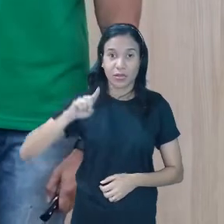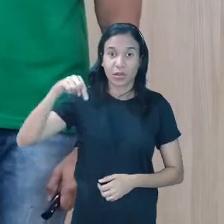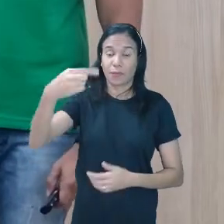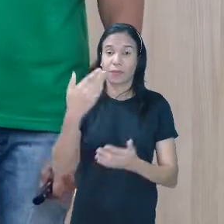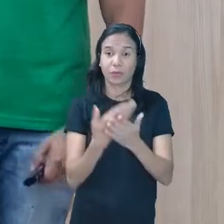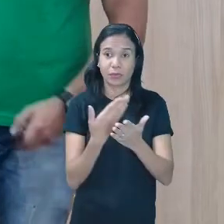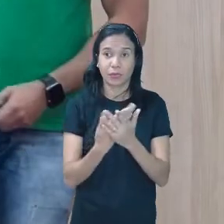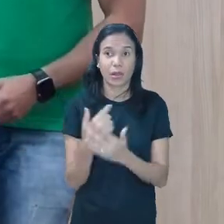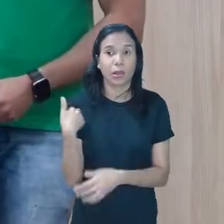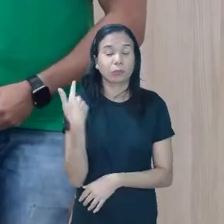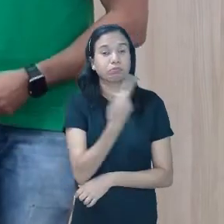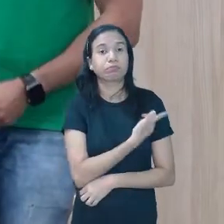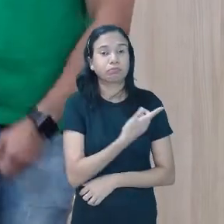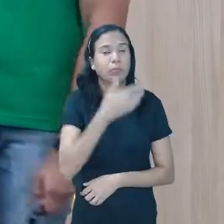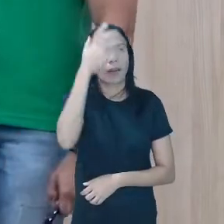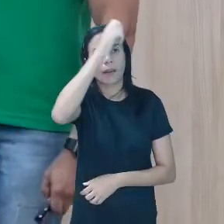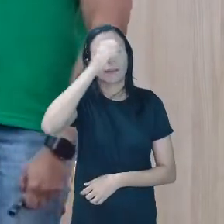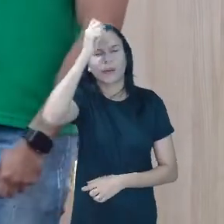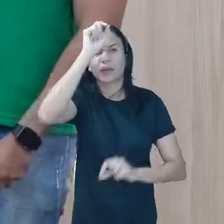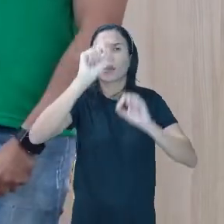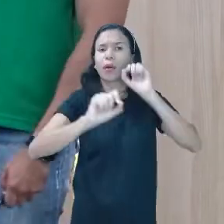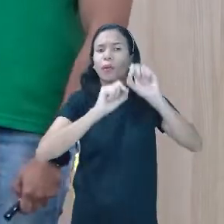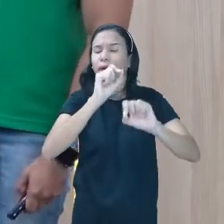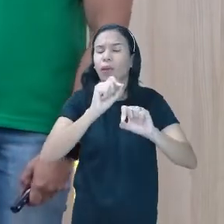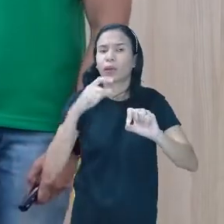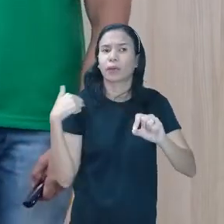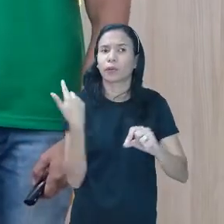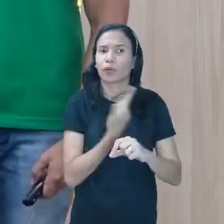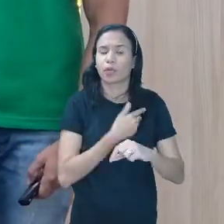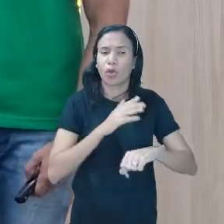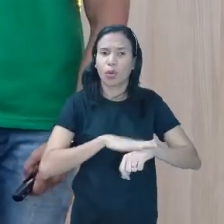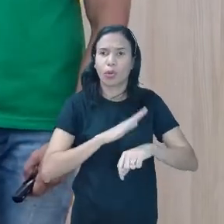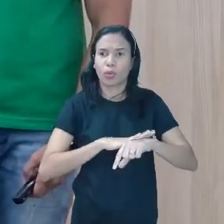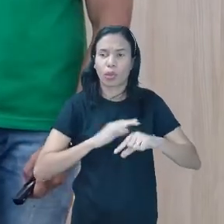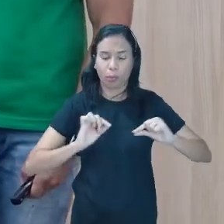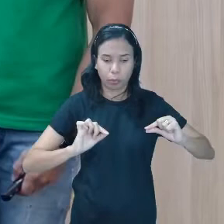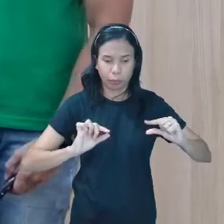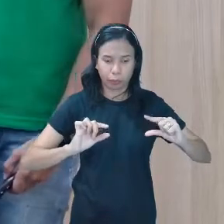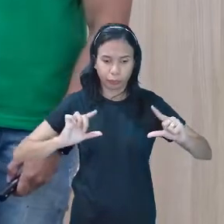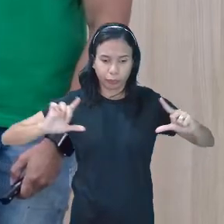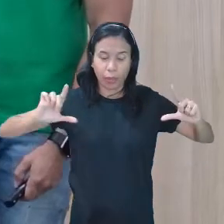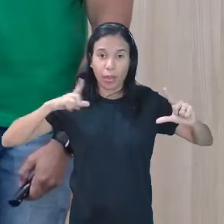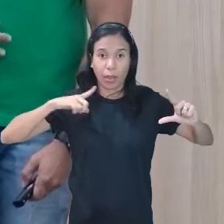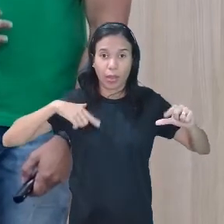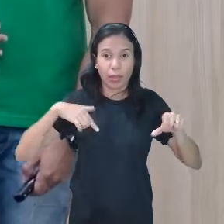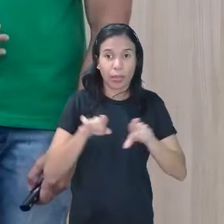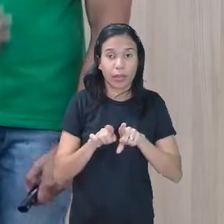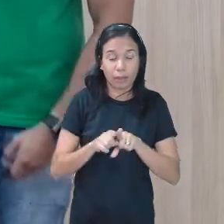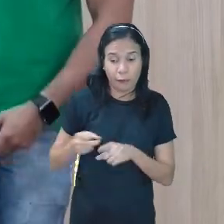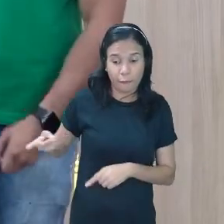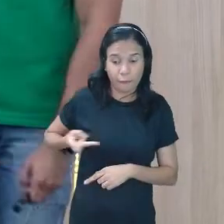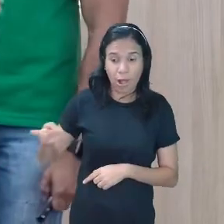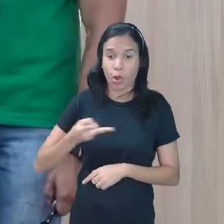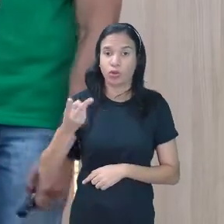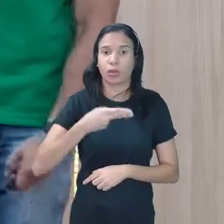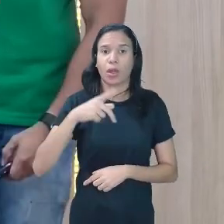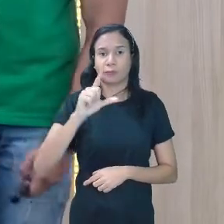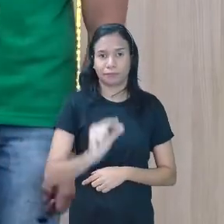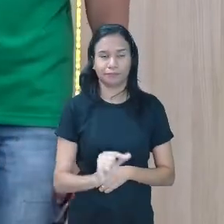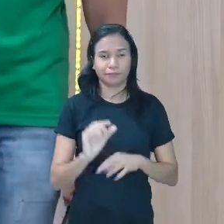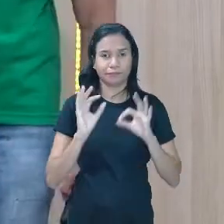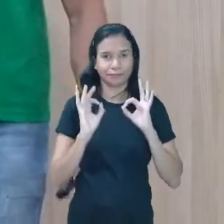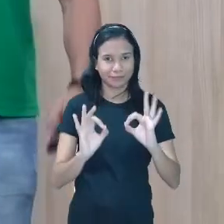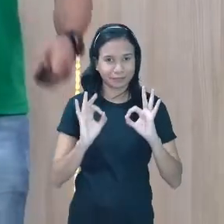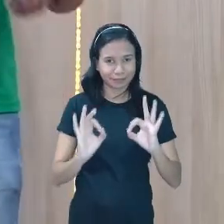aula a gente vai ver essa ideia de quando a gente aumenta o tempo, por exemplo, e a velocidade ela vai diminuir,